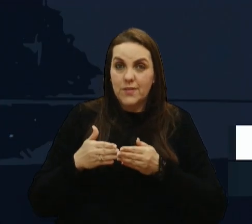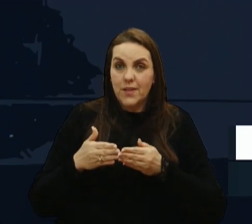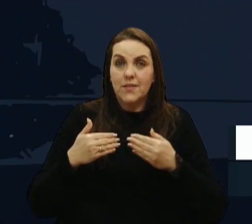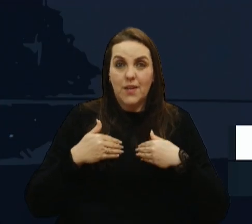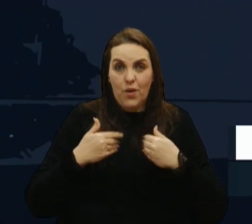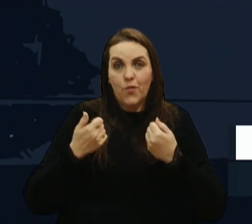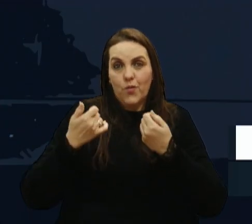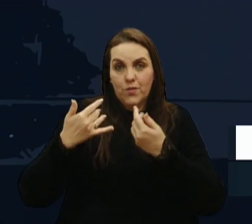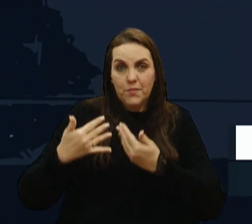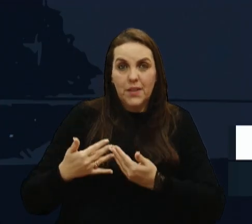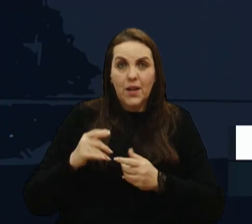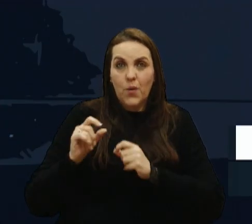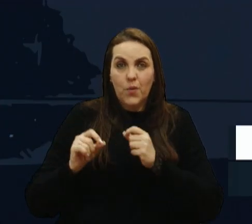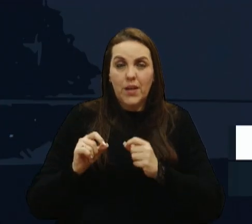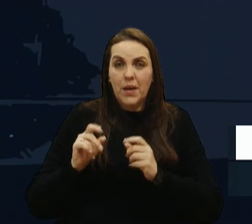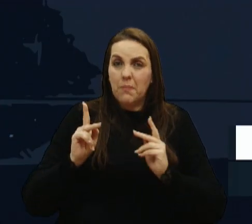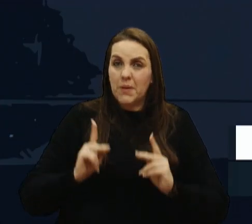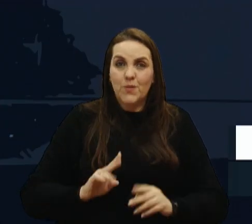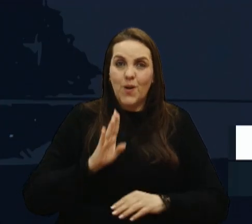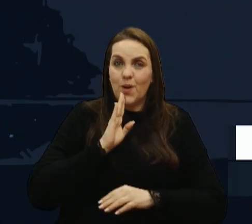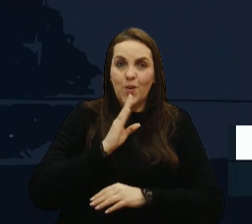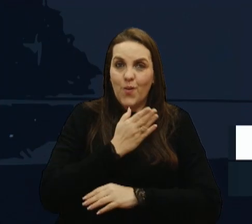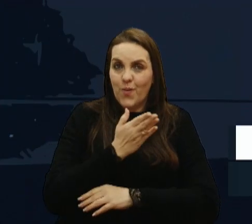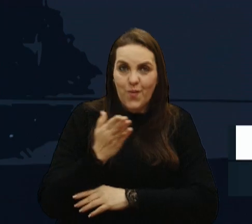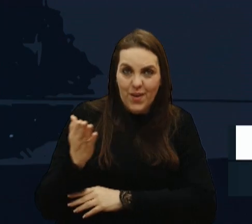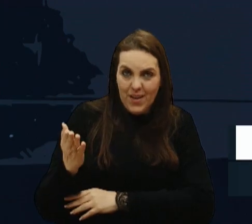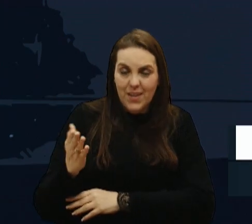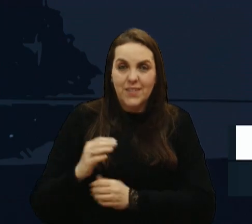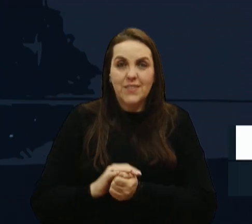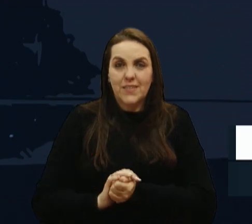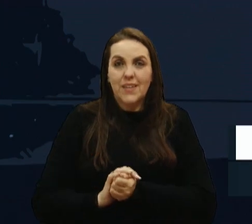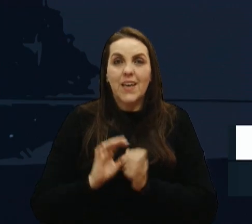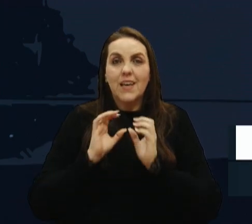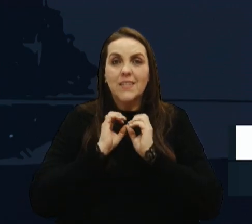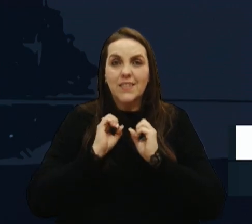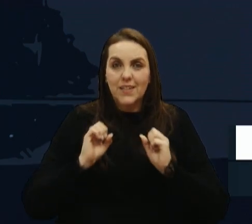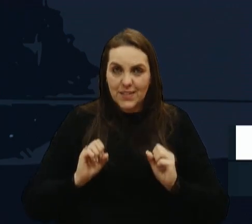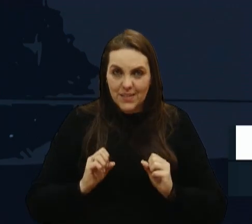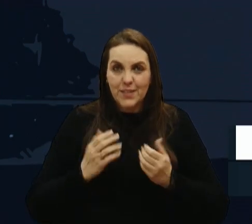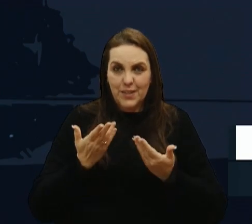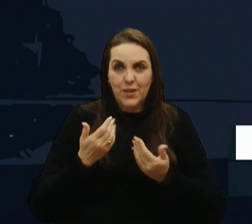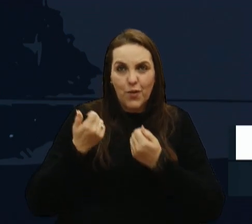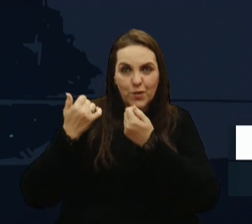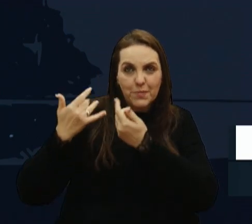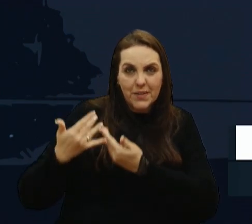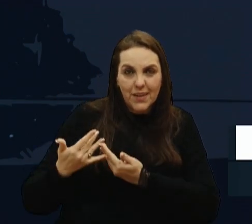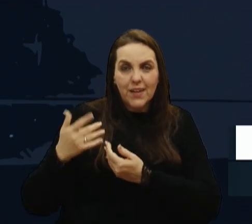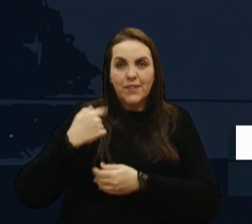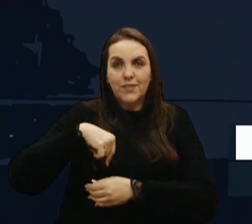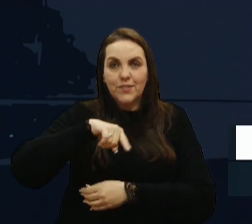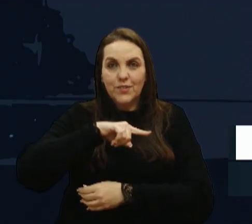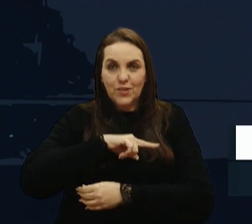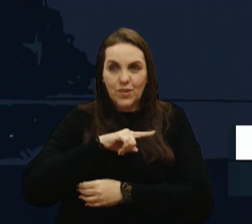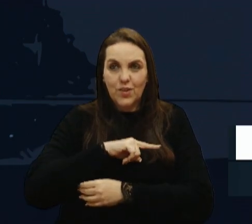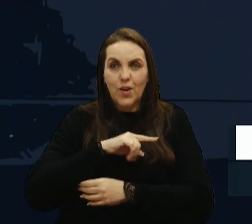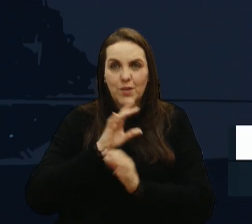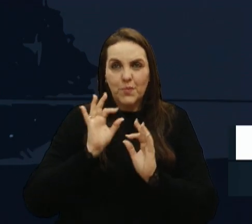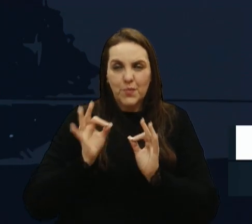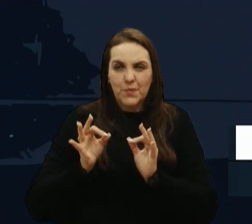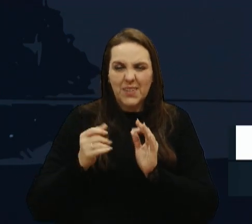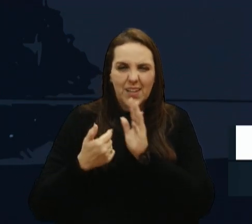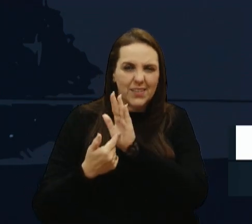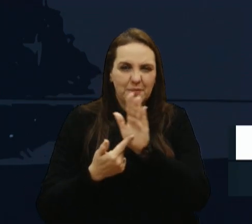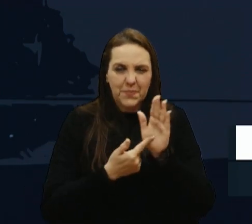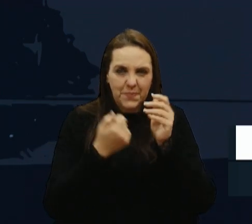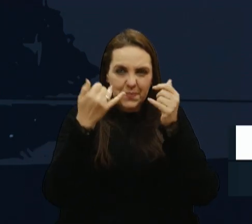que todo mundo desconheça quem é a SMASC, para que a gente possa contribuir de uma forma mais efetiva. Hoje,